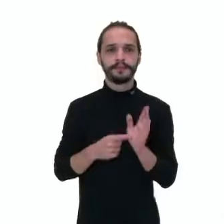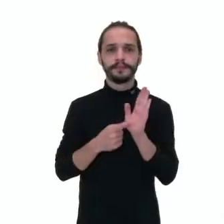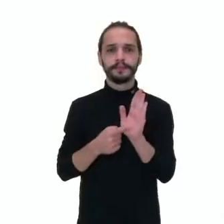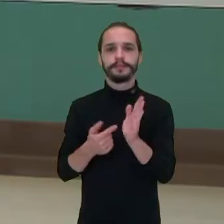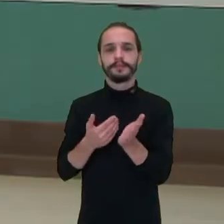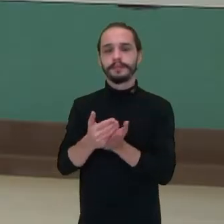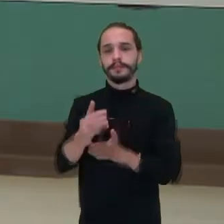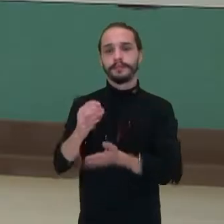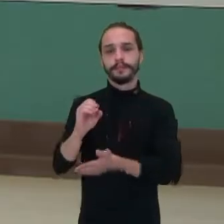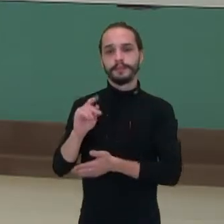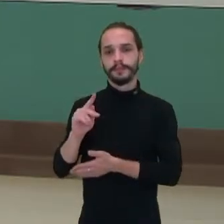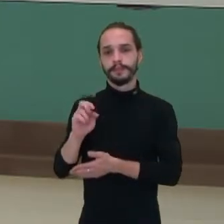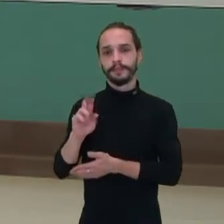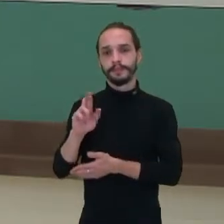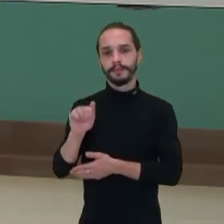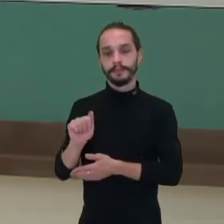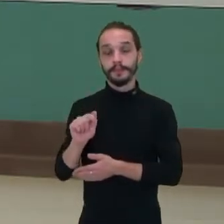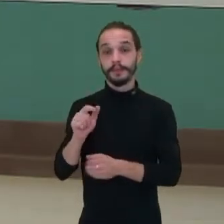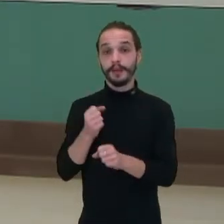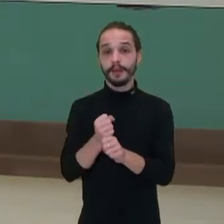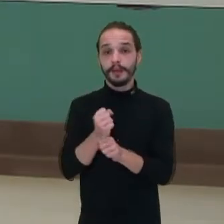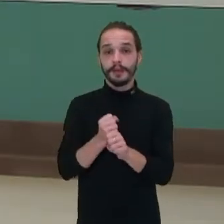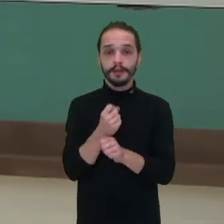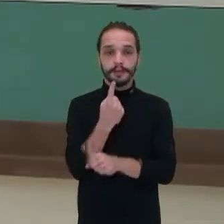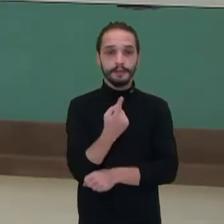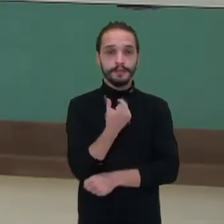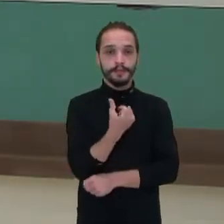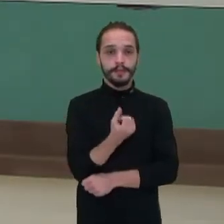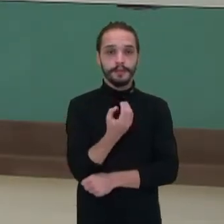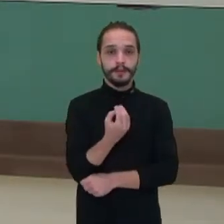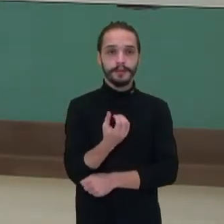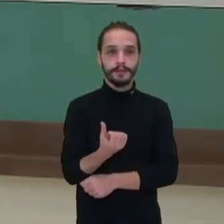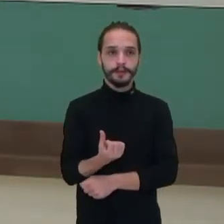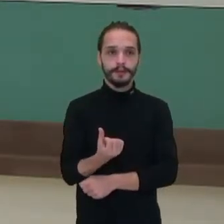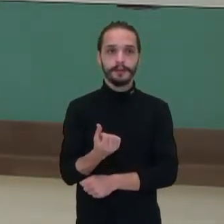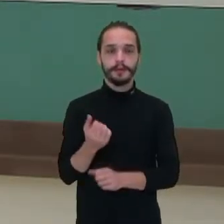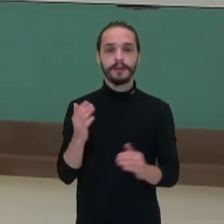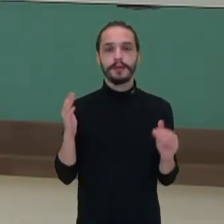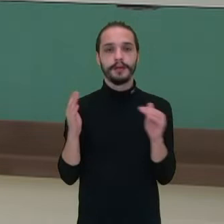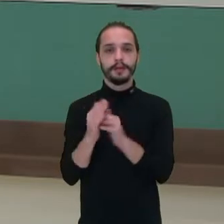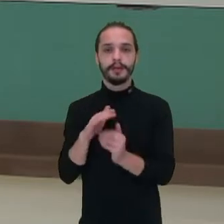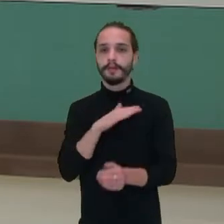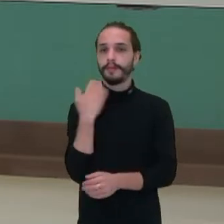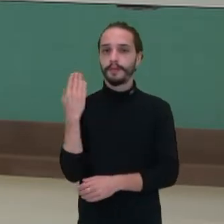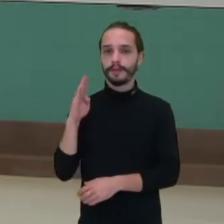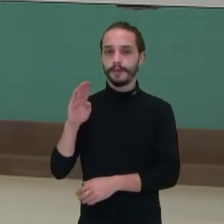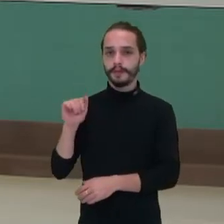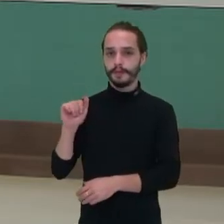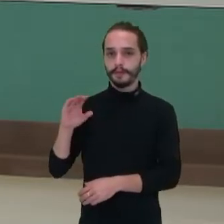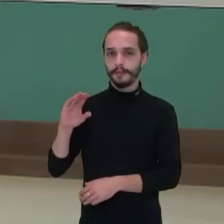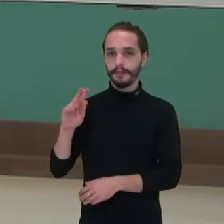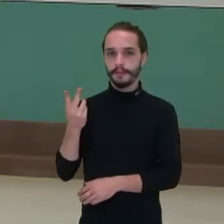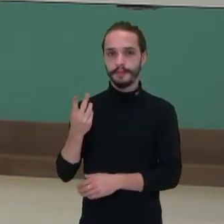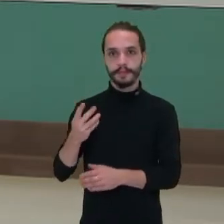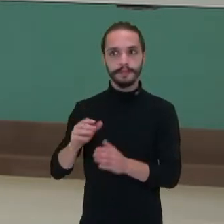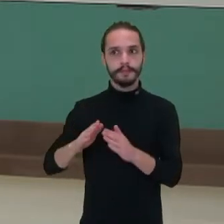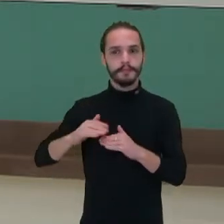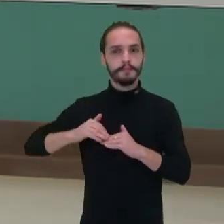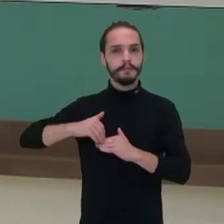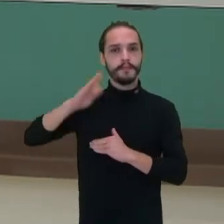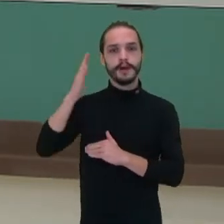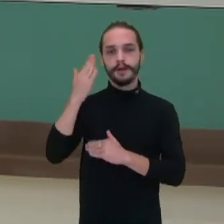Isso nós estamos falando do ano de 1606, até a morte de Johann Sebastian Bach, que foi o maior músico do período barroco, que ele